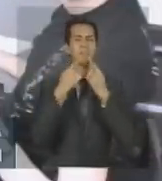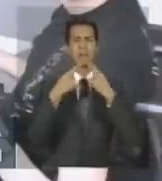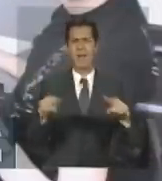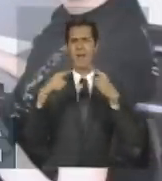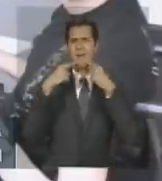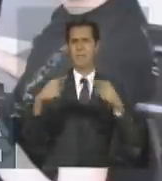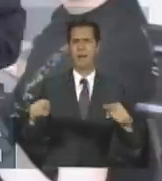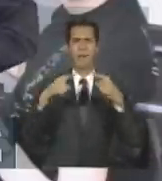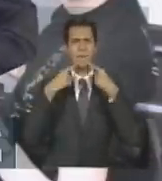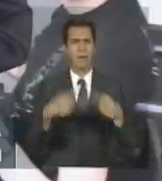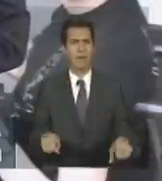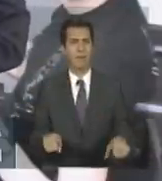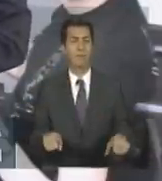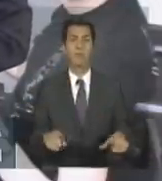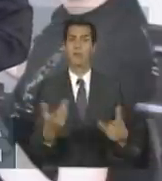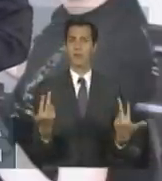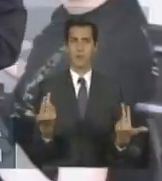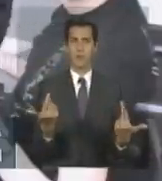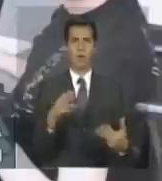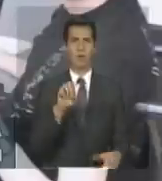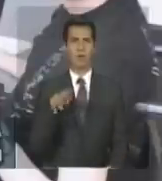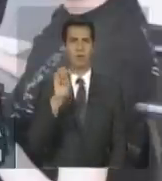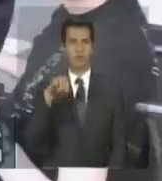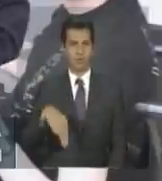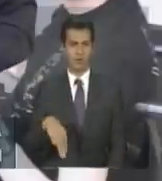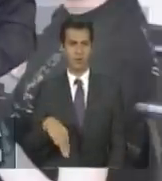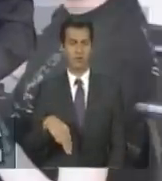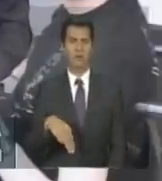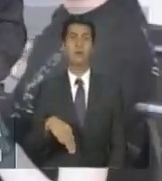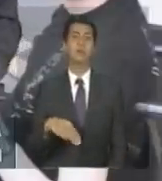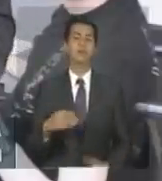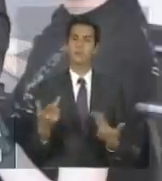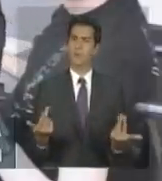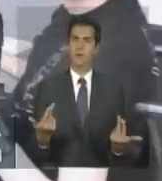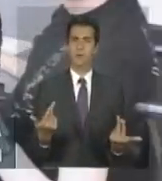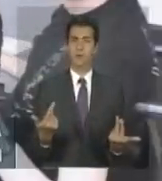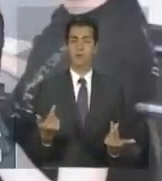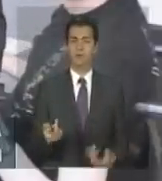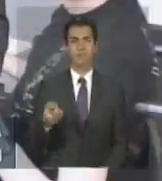Guardadas as proporções, é que nem o Enem hoje. Apanha todo santo dia.